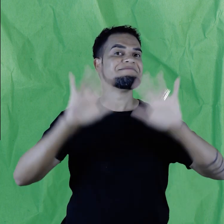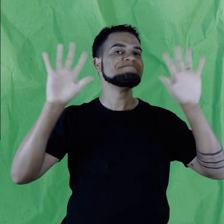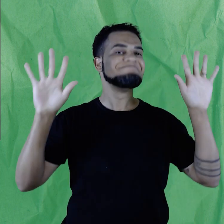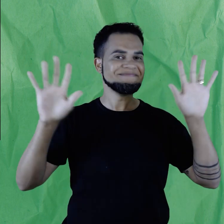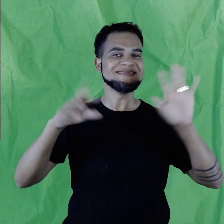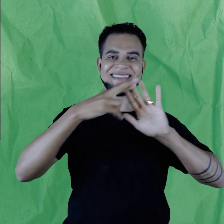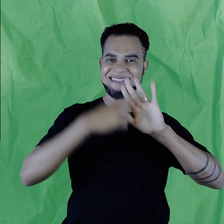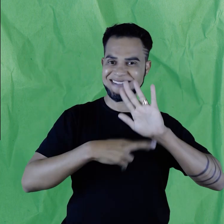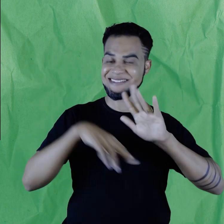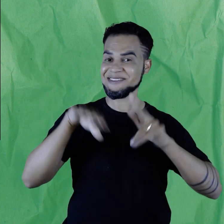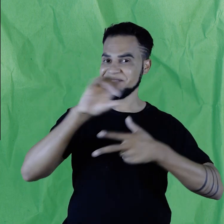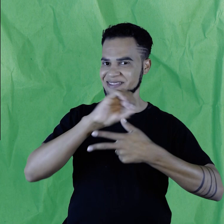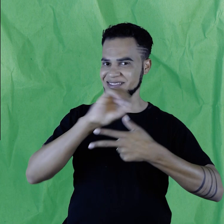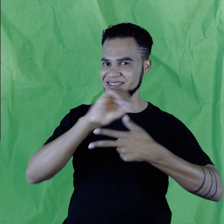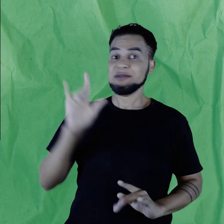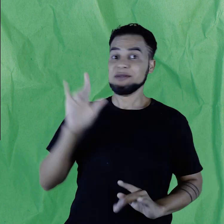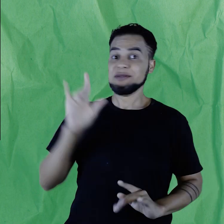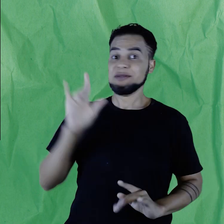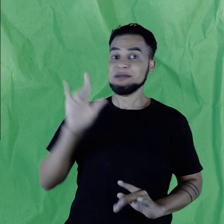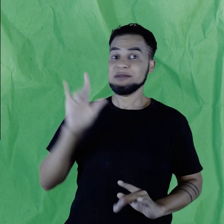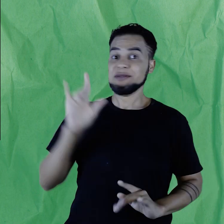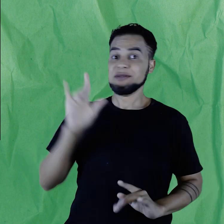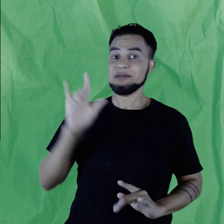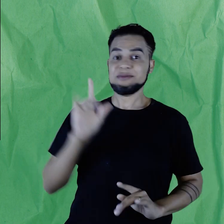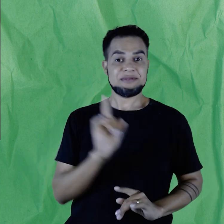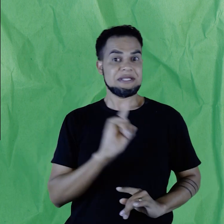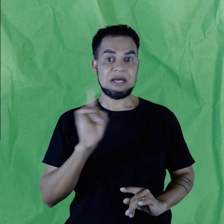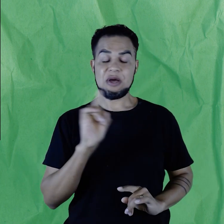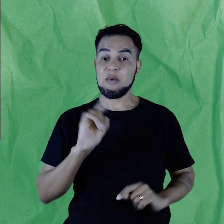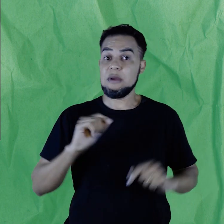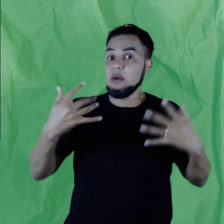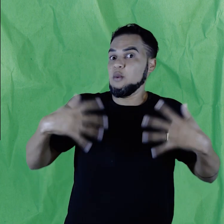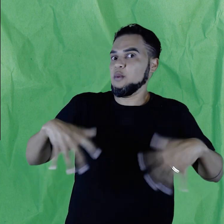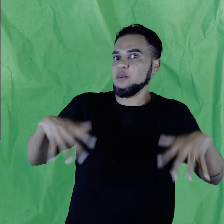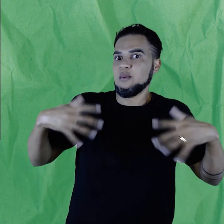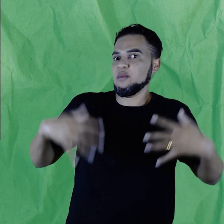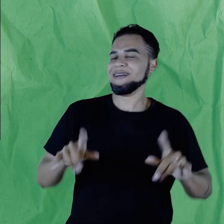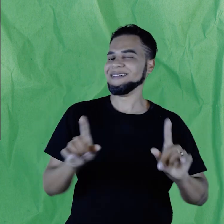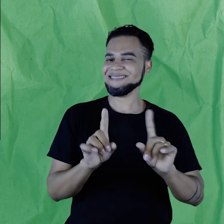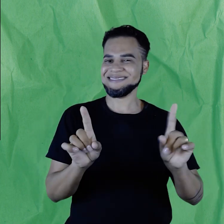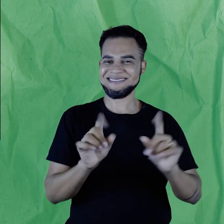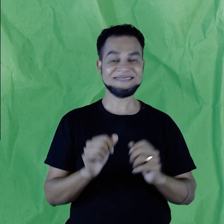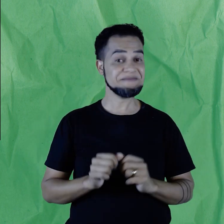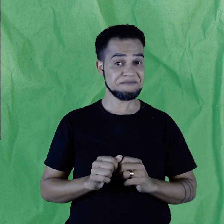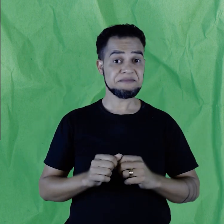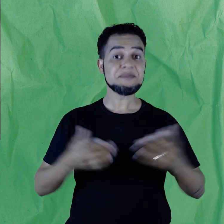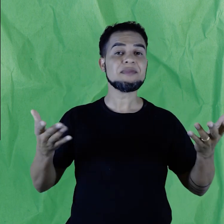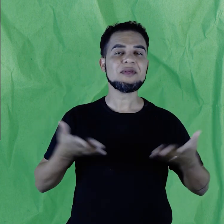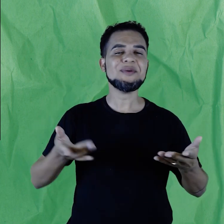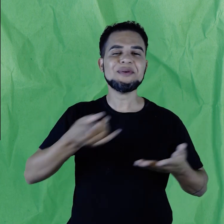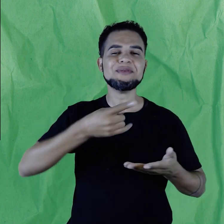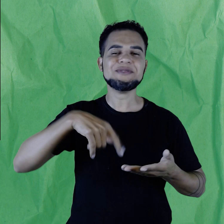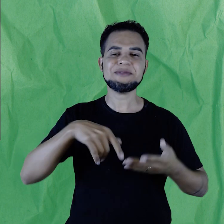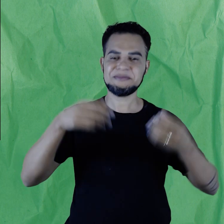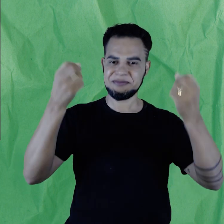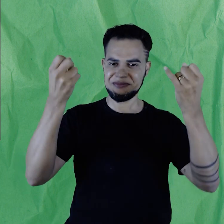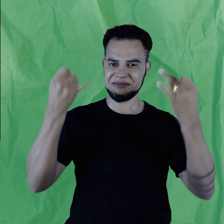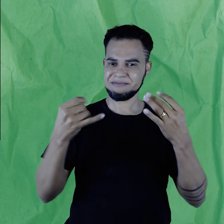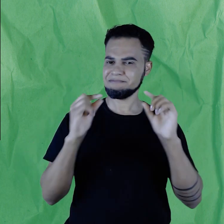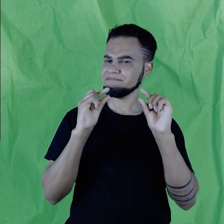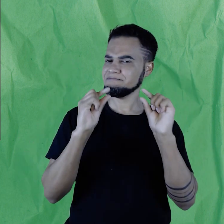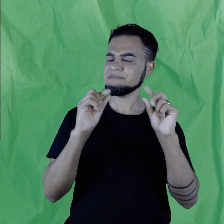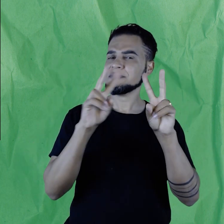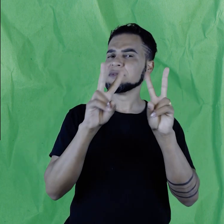a redação Enem, que eu prometo não é esse bicho de 7 cabeças. Hoje nós vamos falar